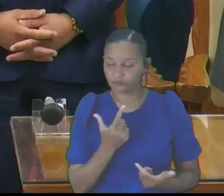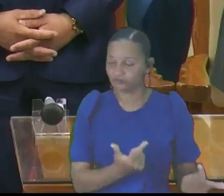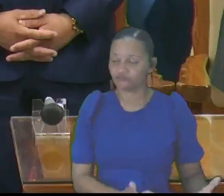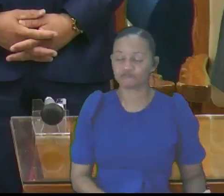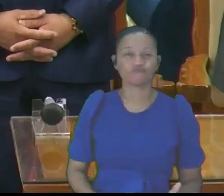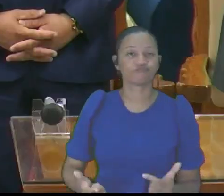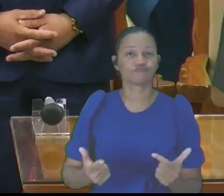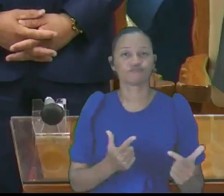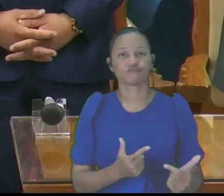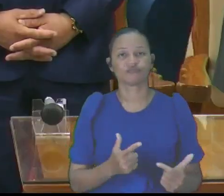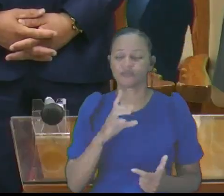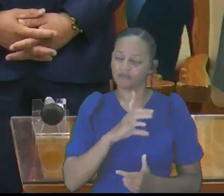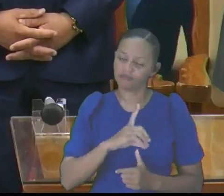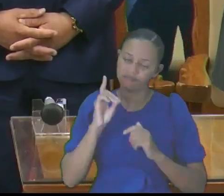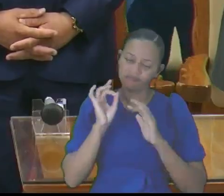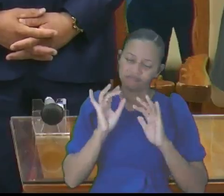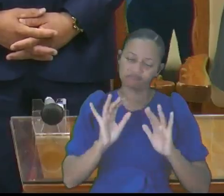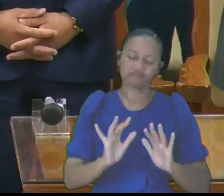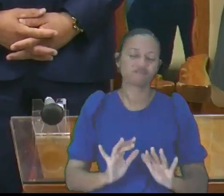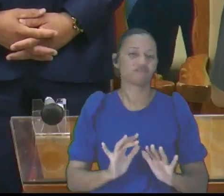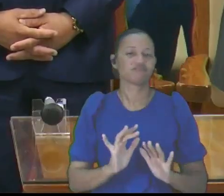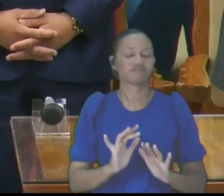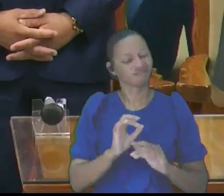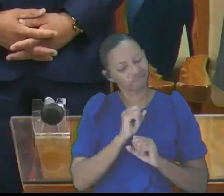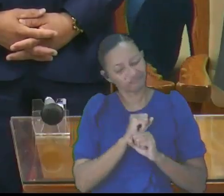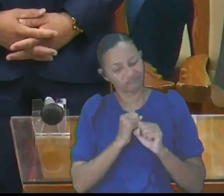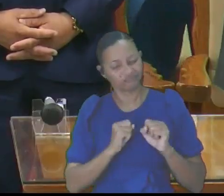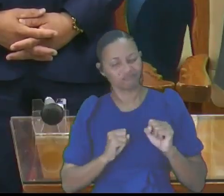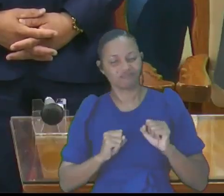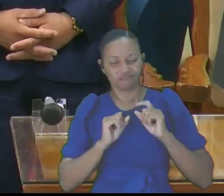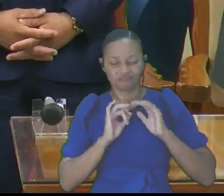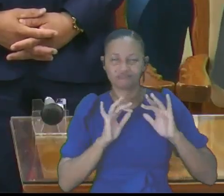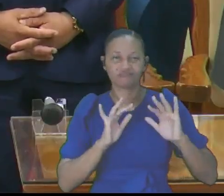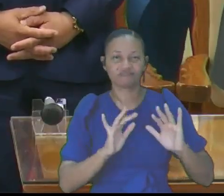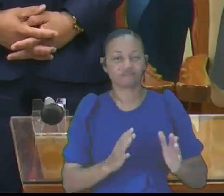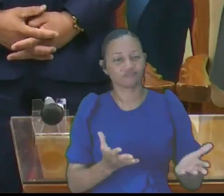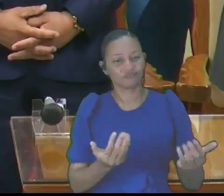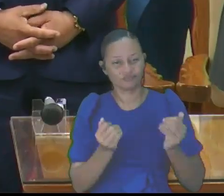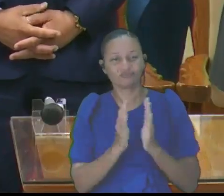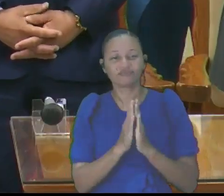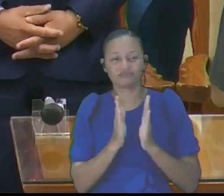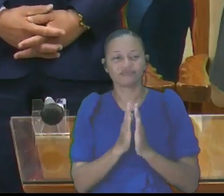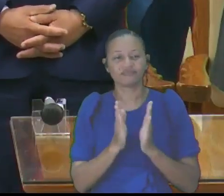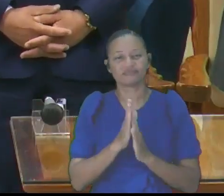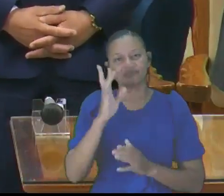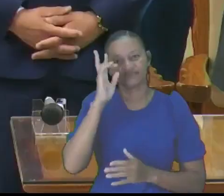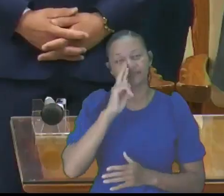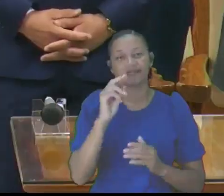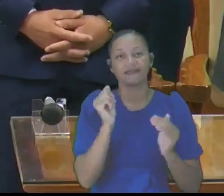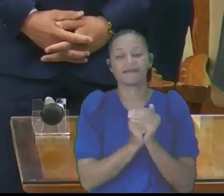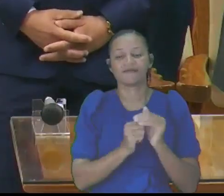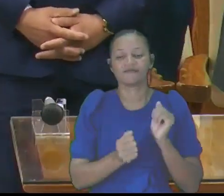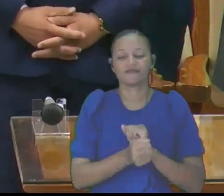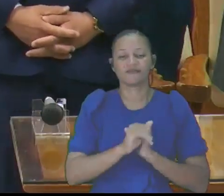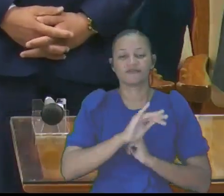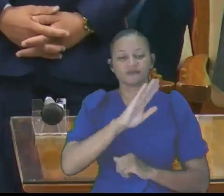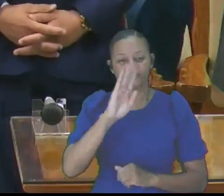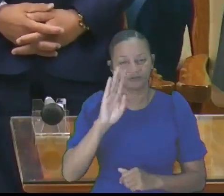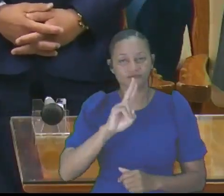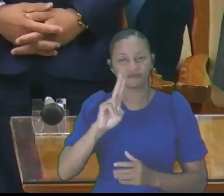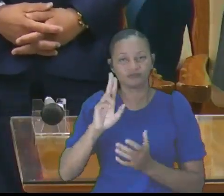né? Então que Deus abençoe grandemente os irmãos. E nós vamos orar ao Senhor. Amém? Glória ao nome de